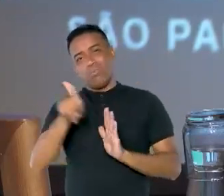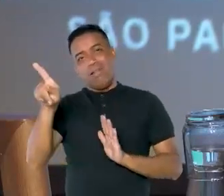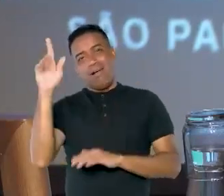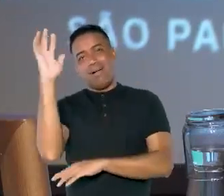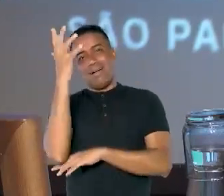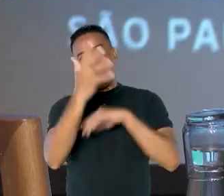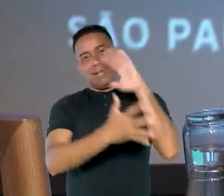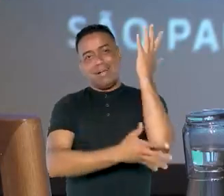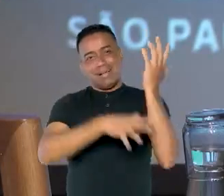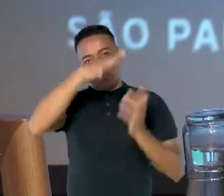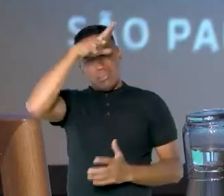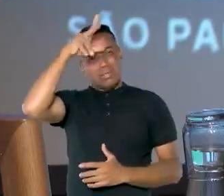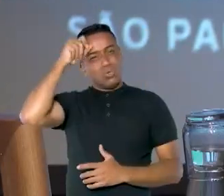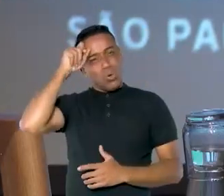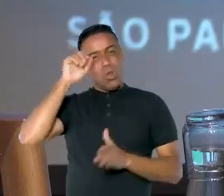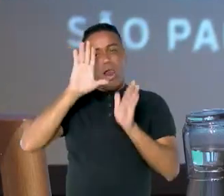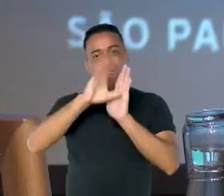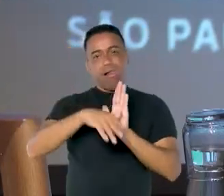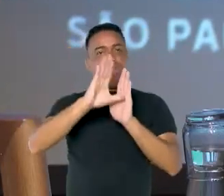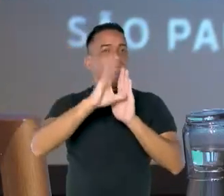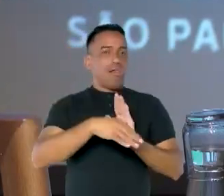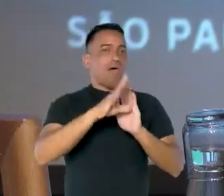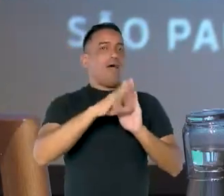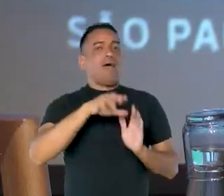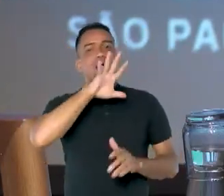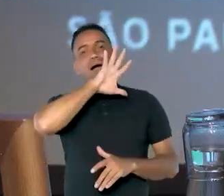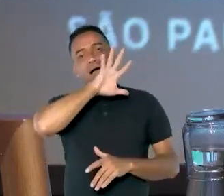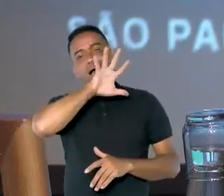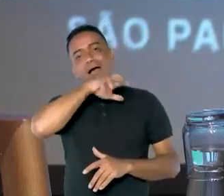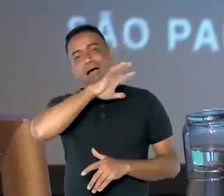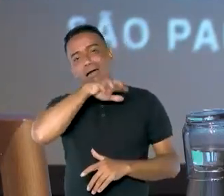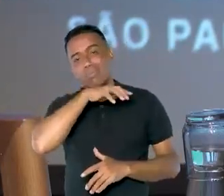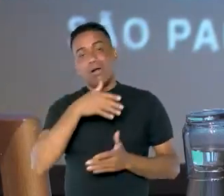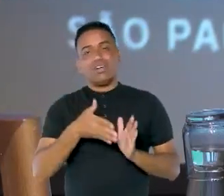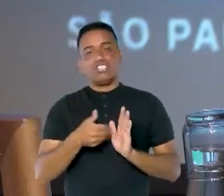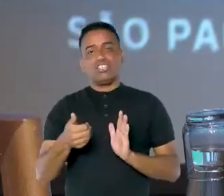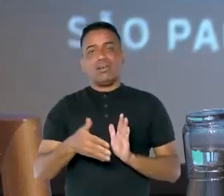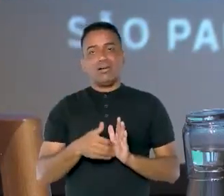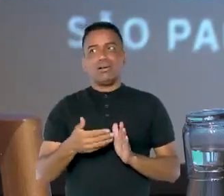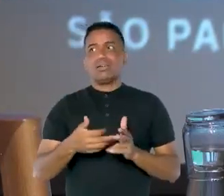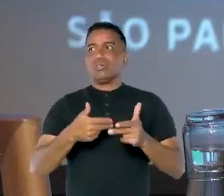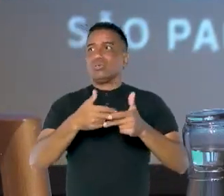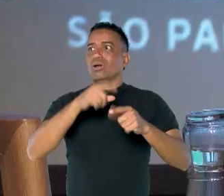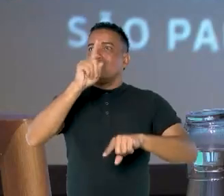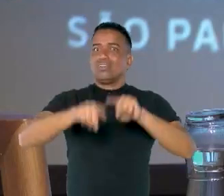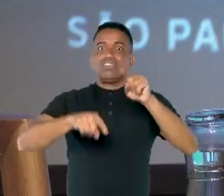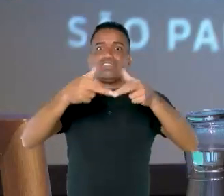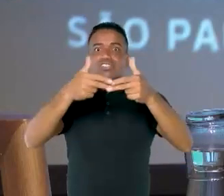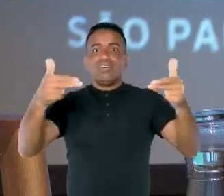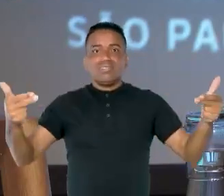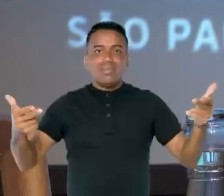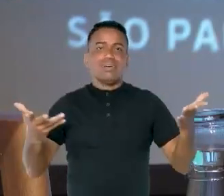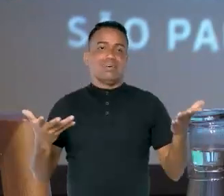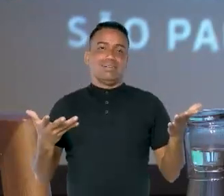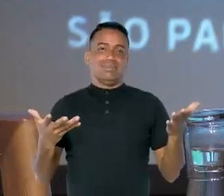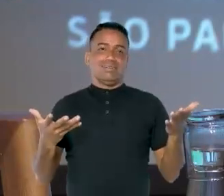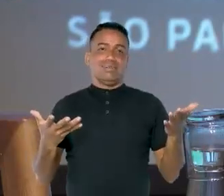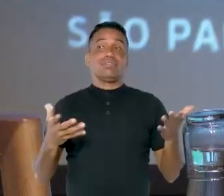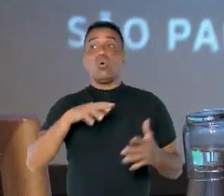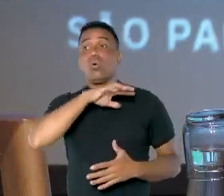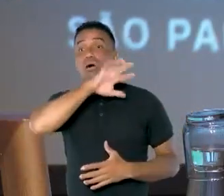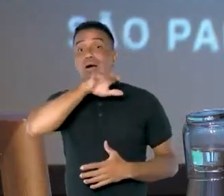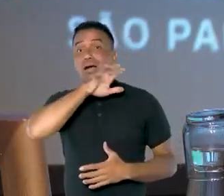contrabando intenso de animais silvestres que vai tirando a vida da Amazônia. E, mais ainda, como os animais silvestres